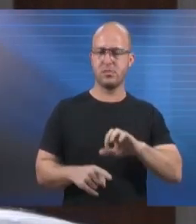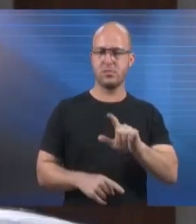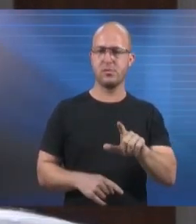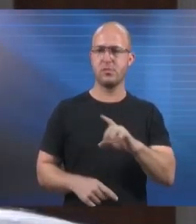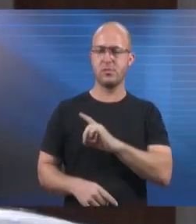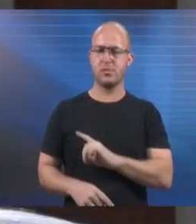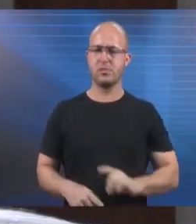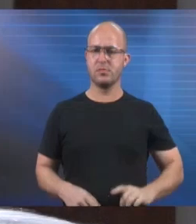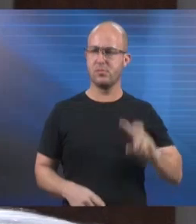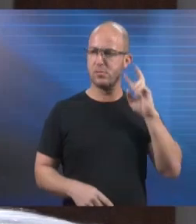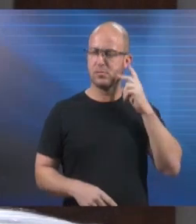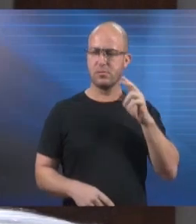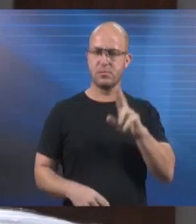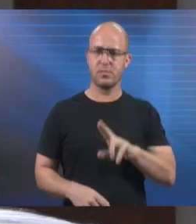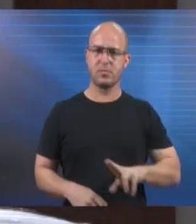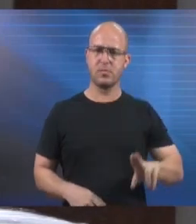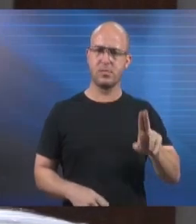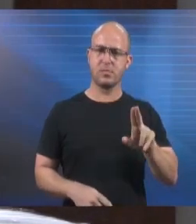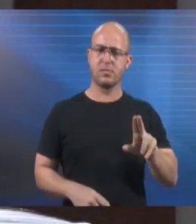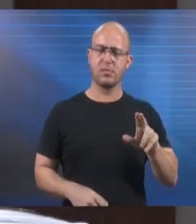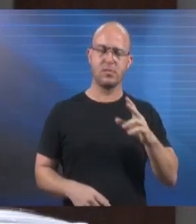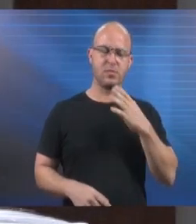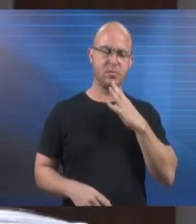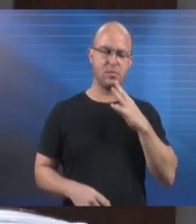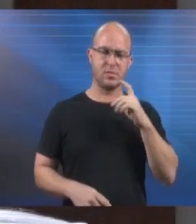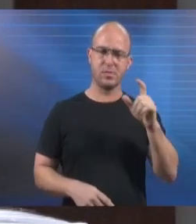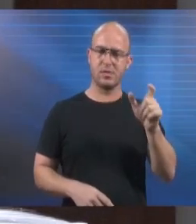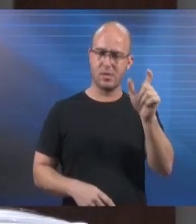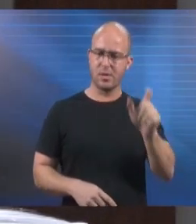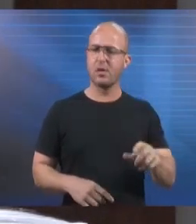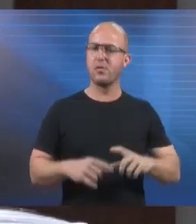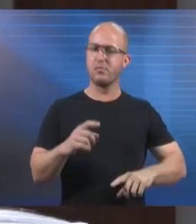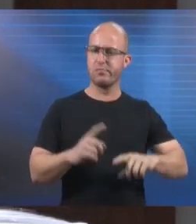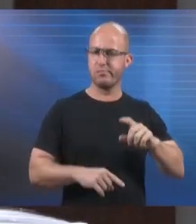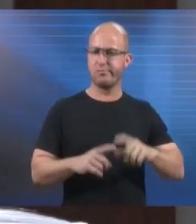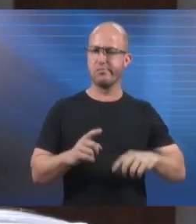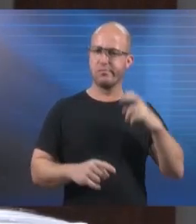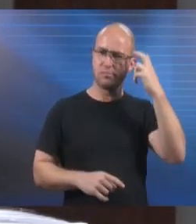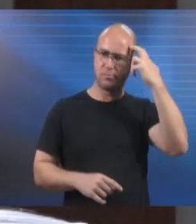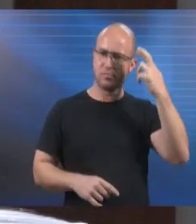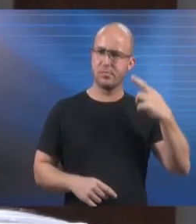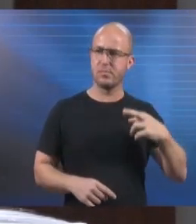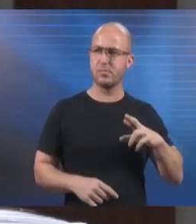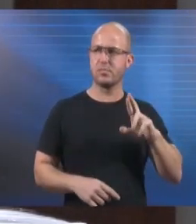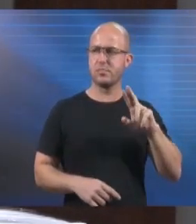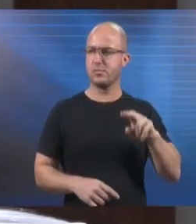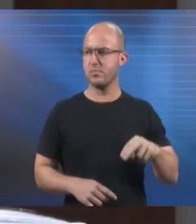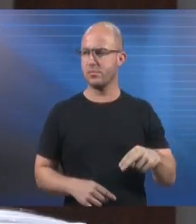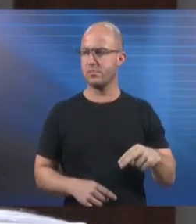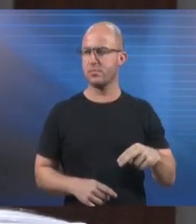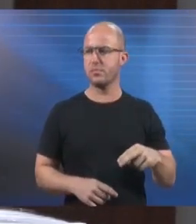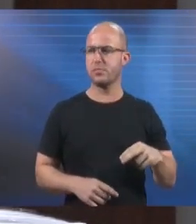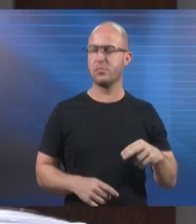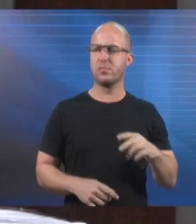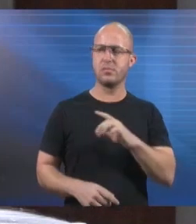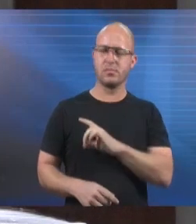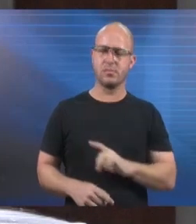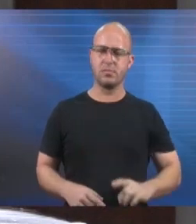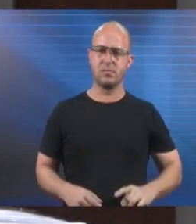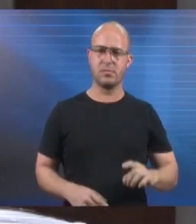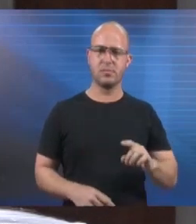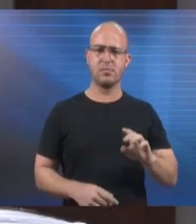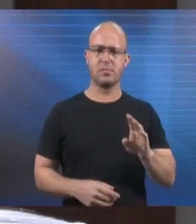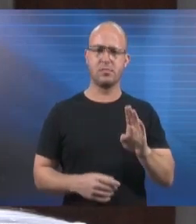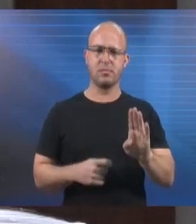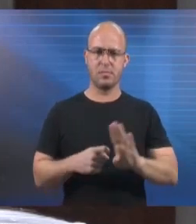Basílio reconhece a Jurema Sagrada como patrimônio religioso cultural e material do Estado do Rio Grande do Norte iniciativa Deputado Dr